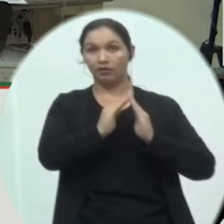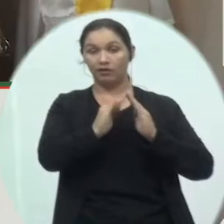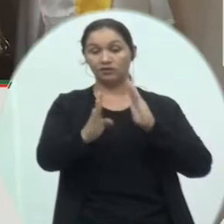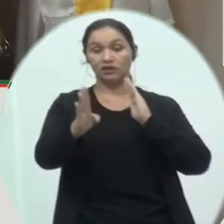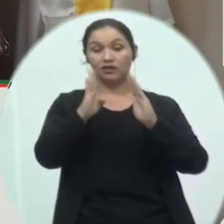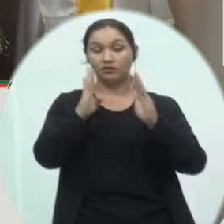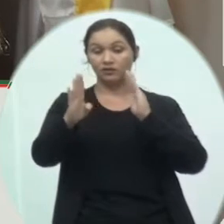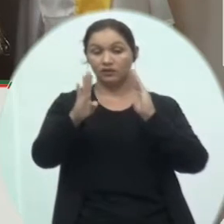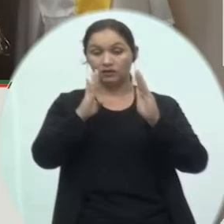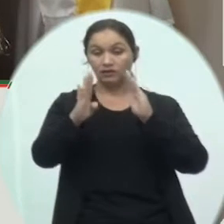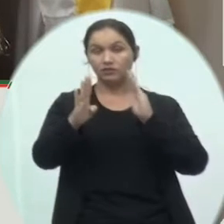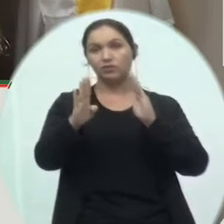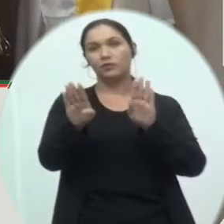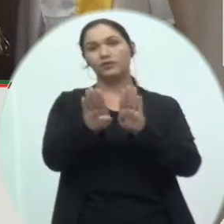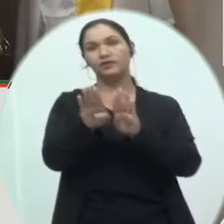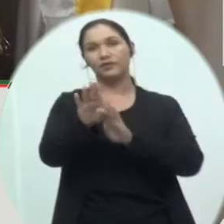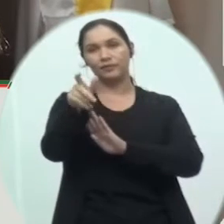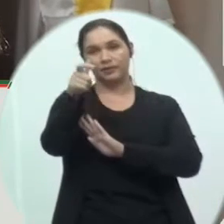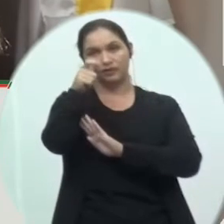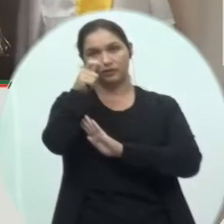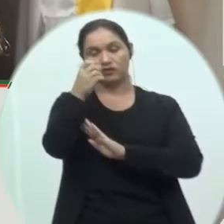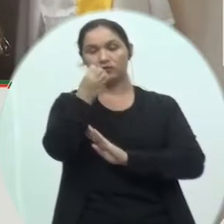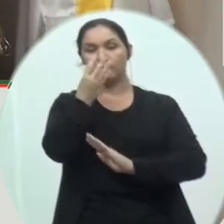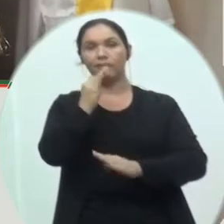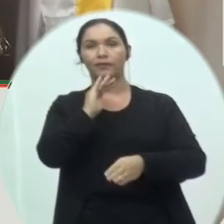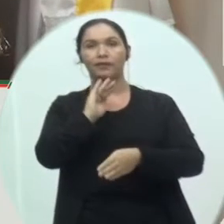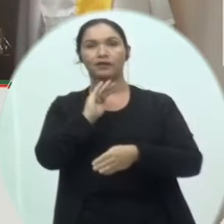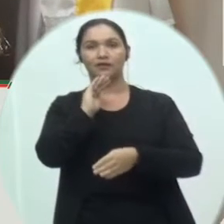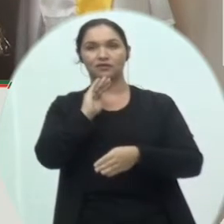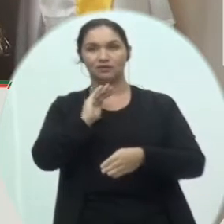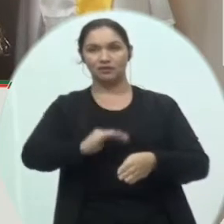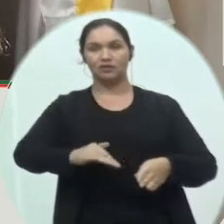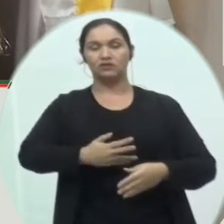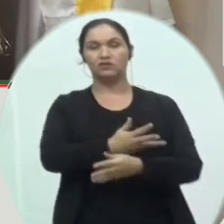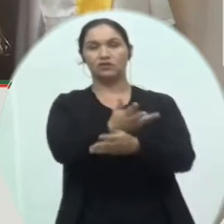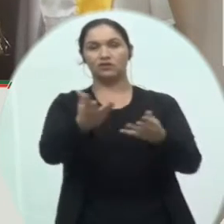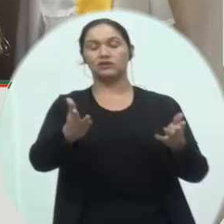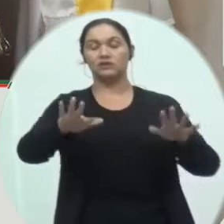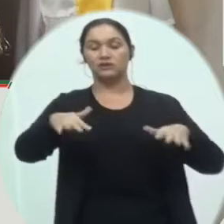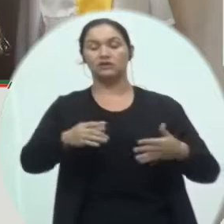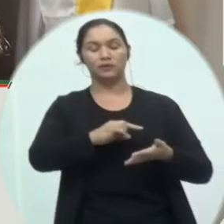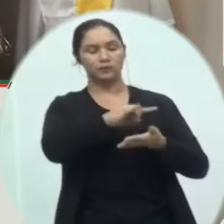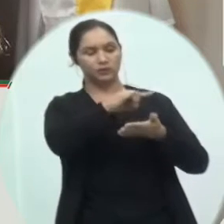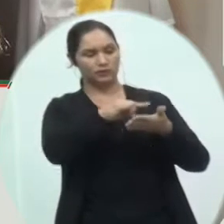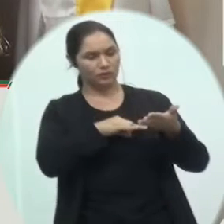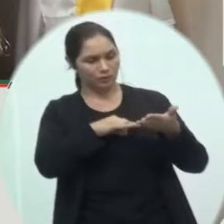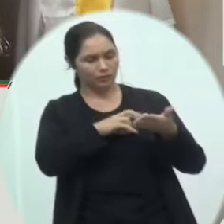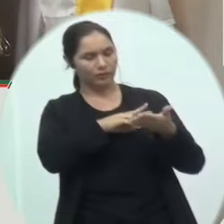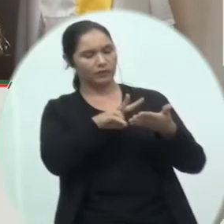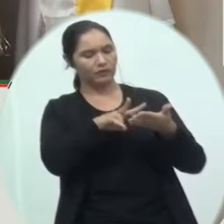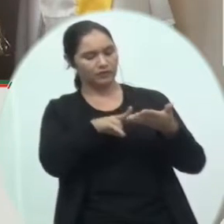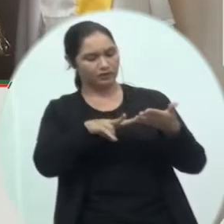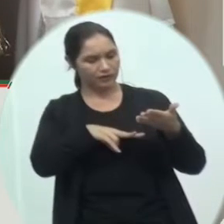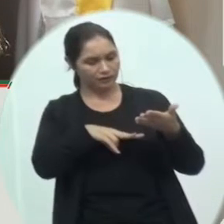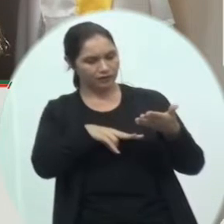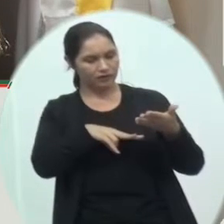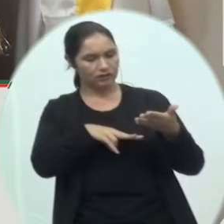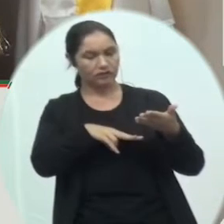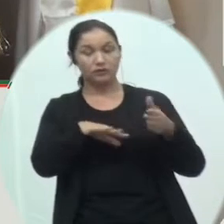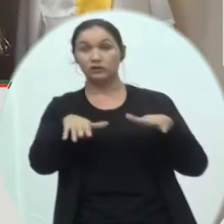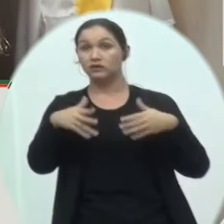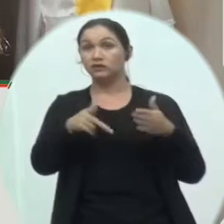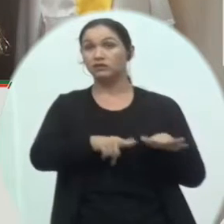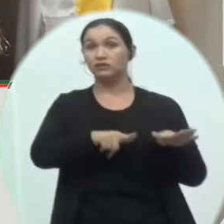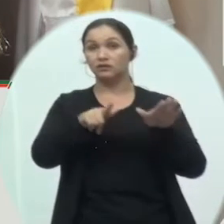Uma boa tarde a todos aí. Eu estava verificando os documentos, a gente vai lendo certos documentos, saem na mídia e tal, e essa